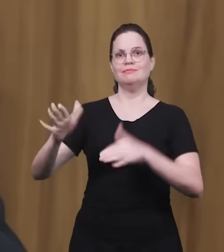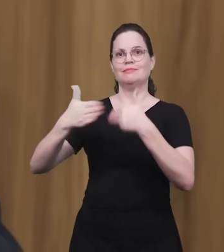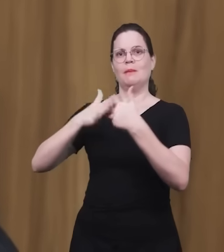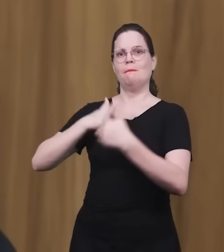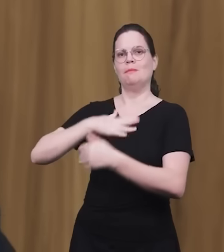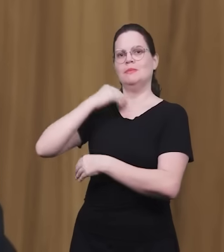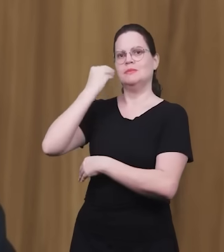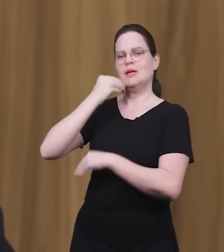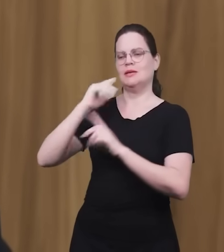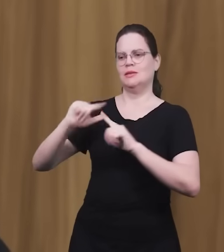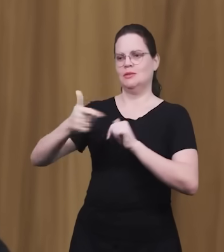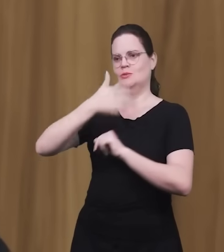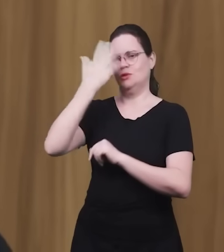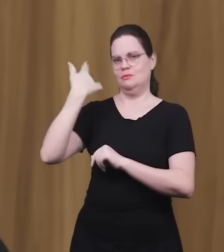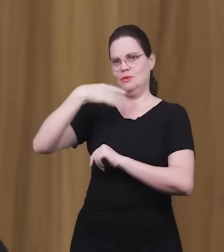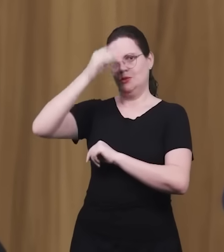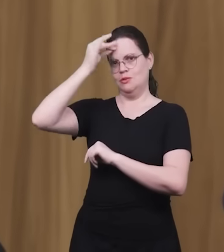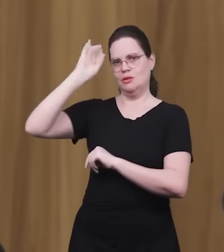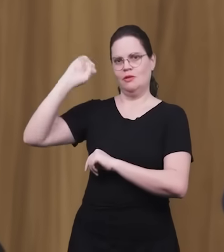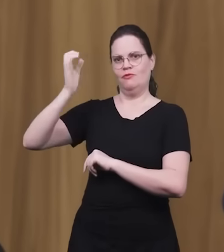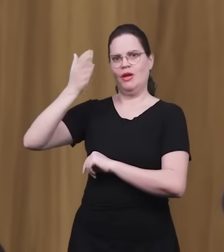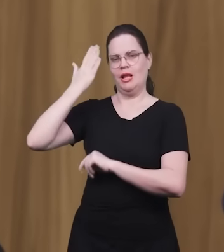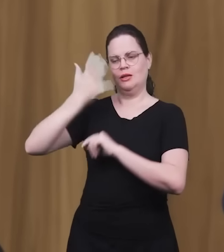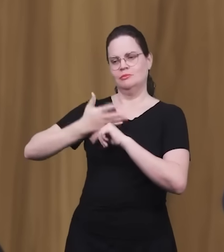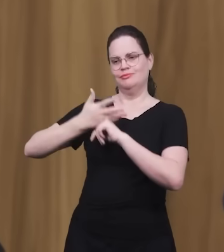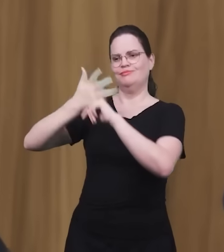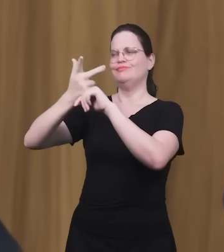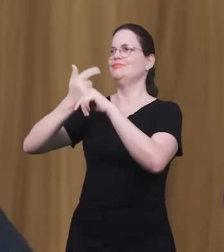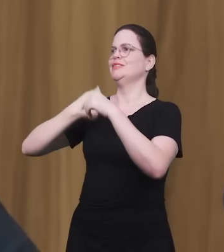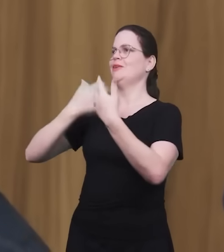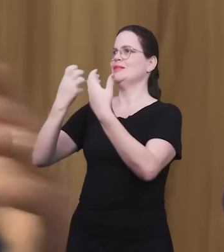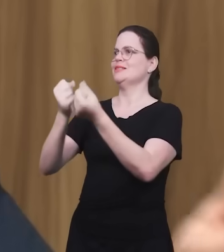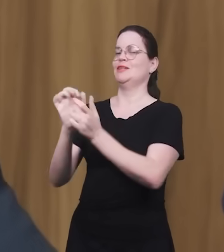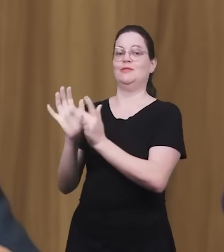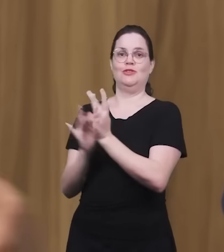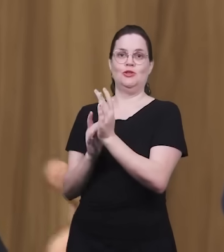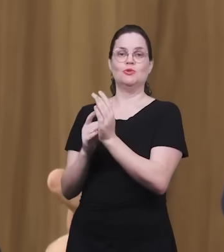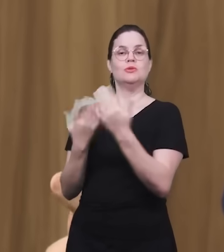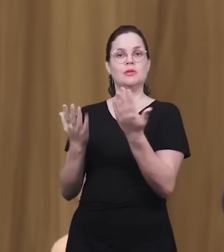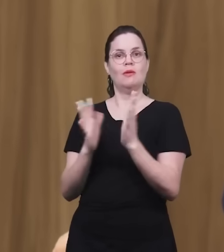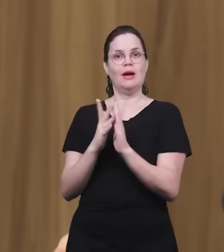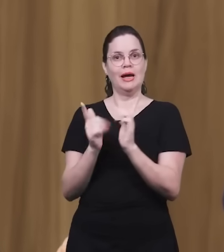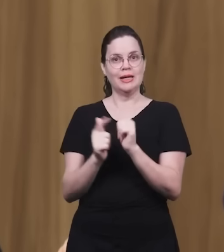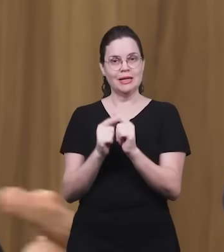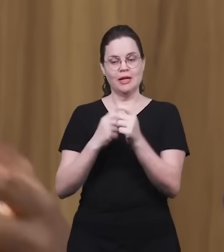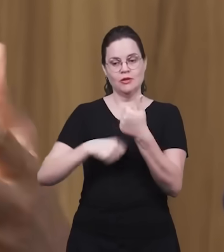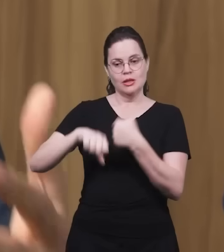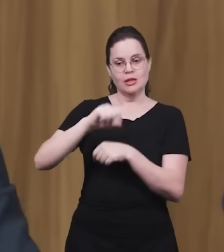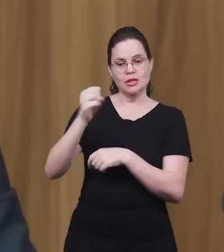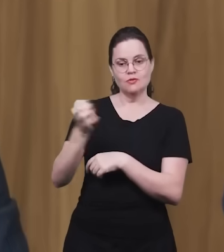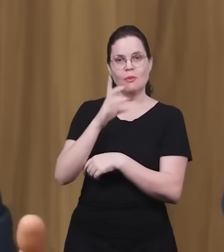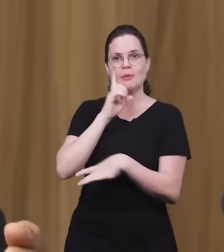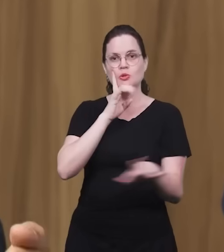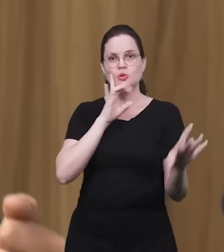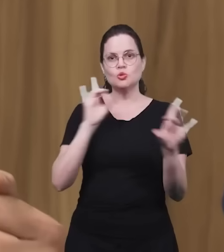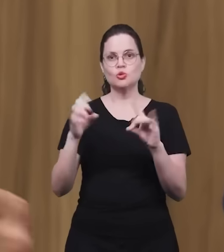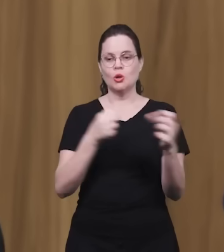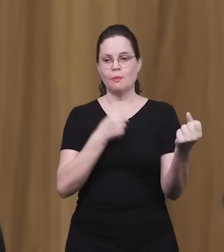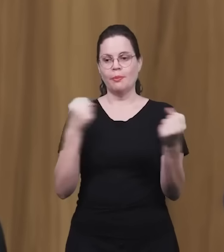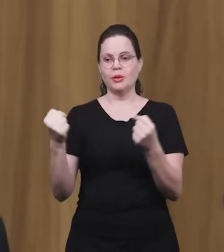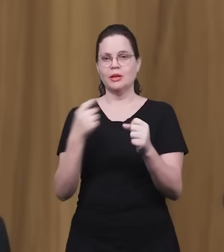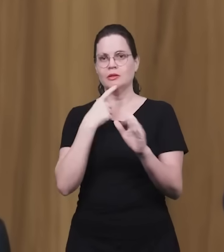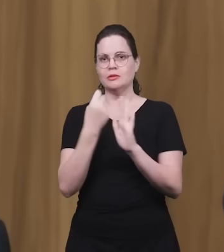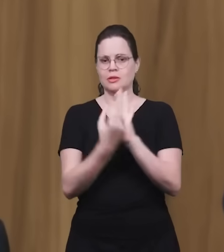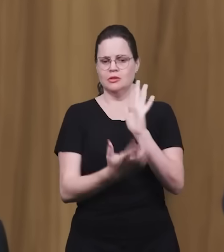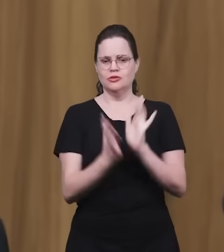a uma operação do Espírito Santo e o Espírito Santo o convence. E essa igreja que está sendo transformada pelo poder do Espírito